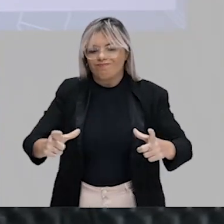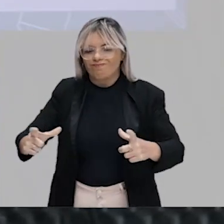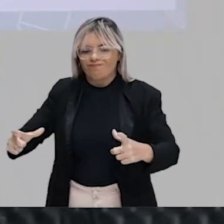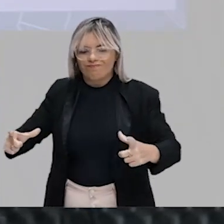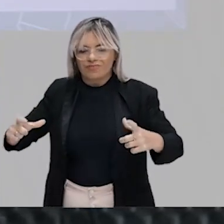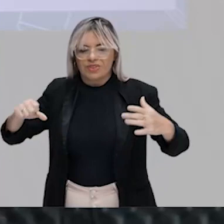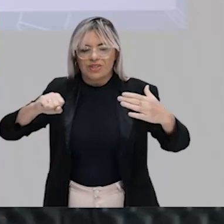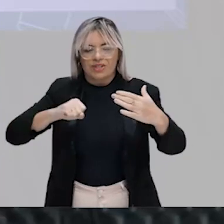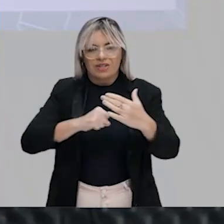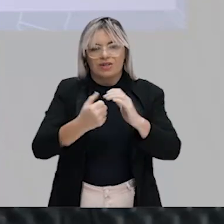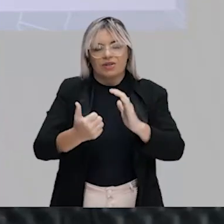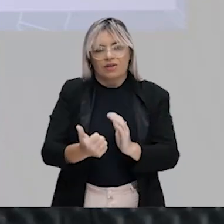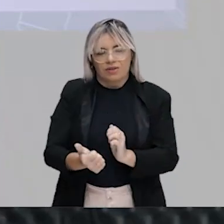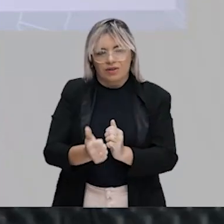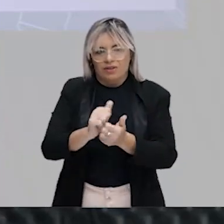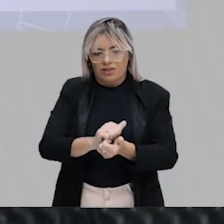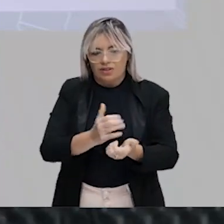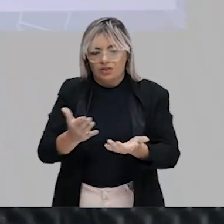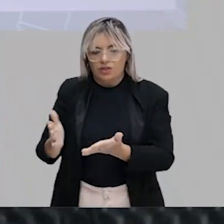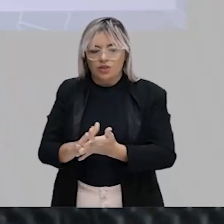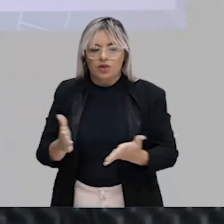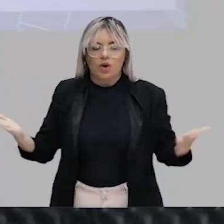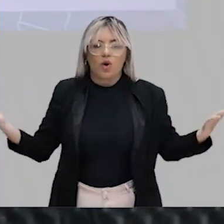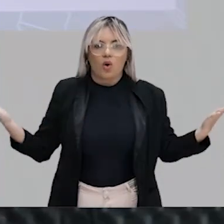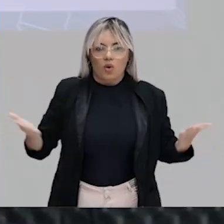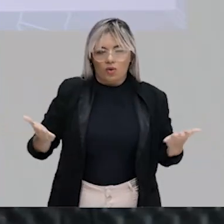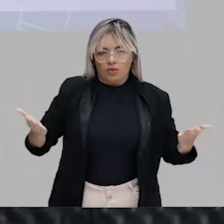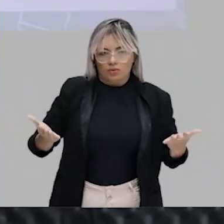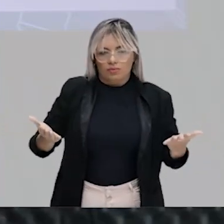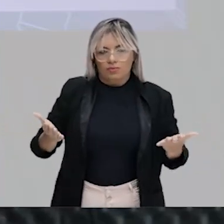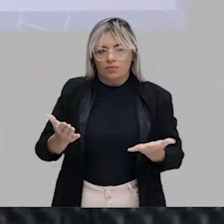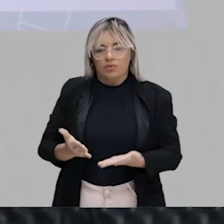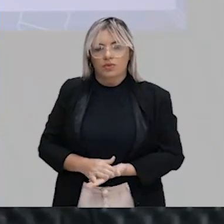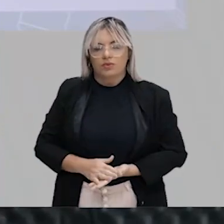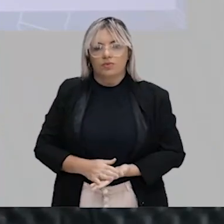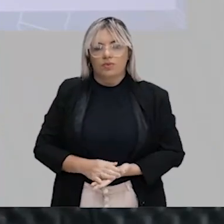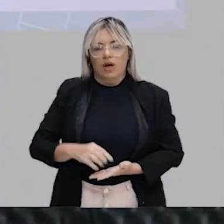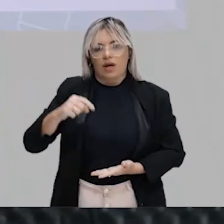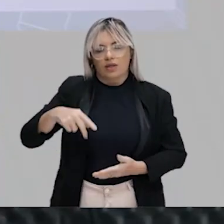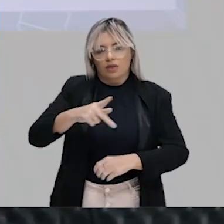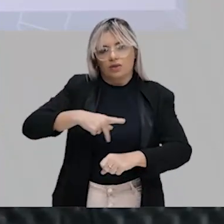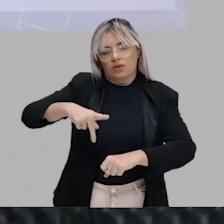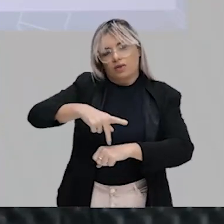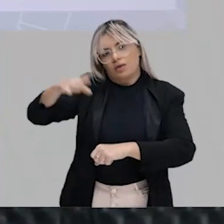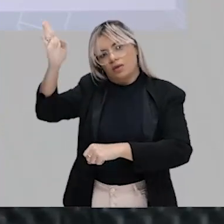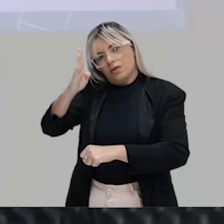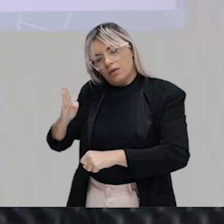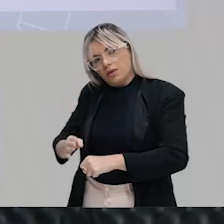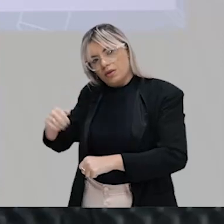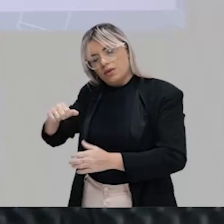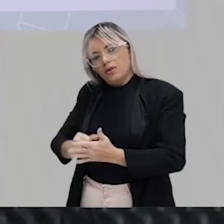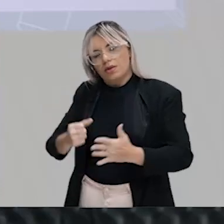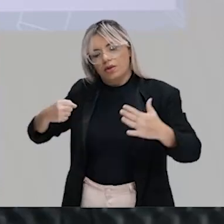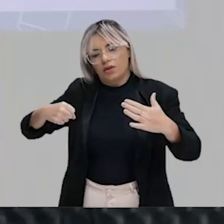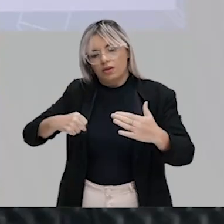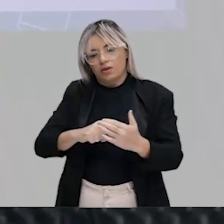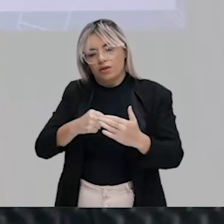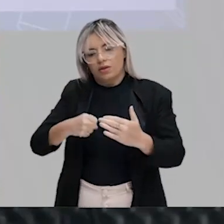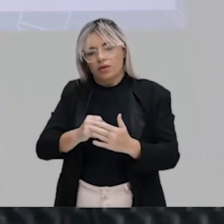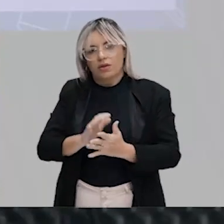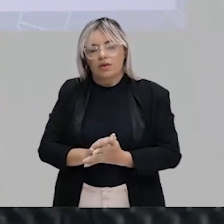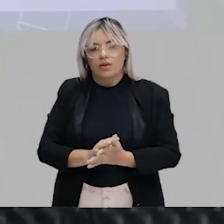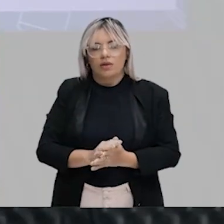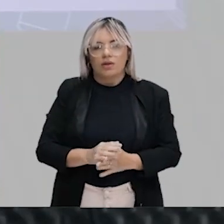lutas esportivas. Na atualidade, aqui no Brasil, as lutas estão